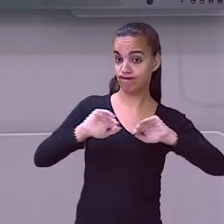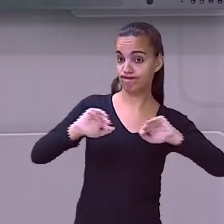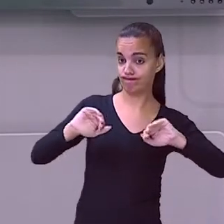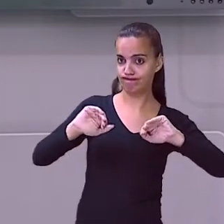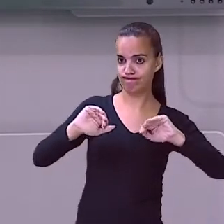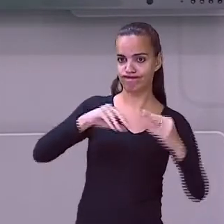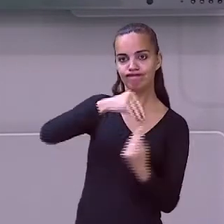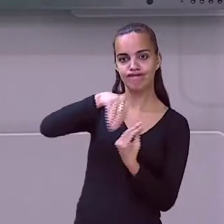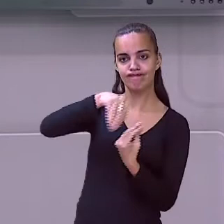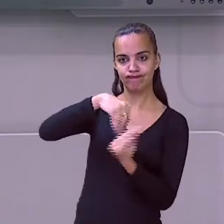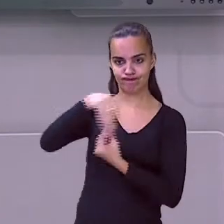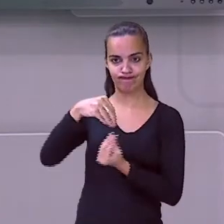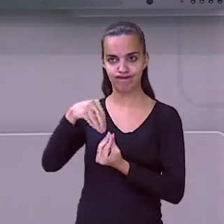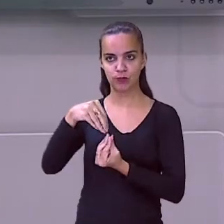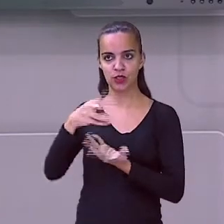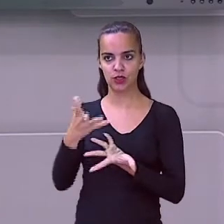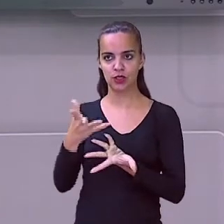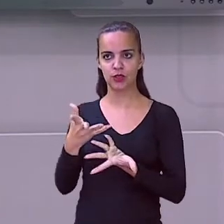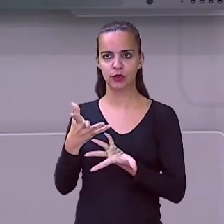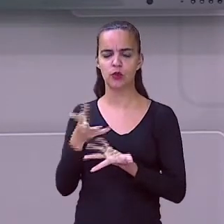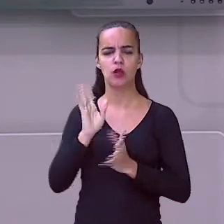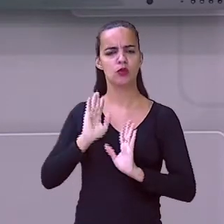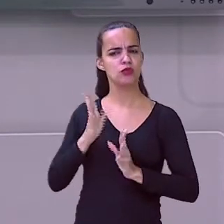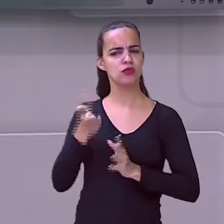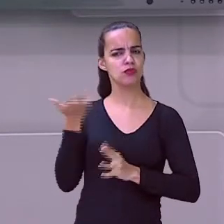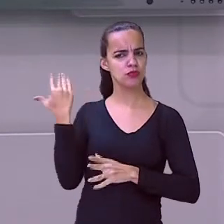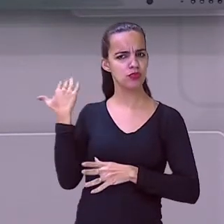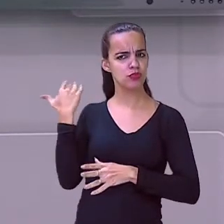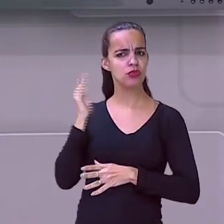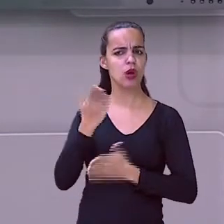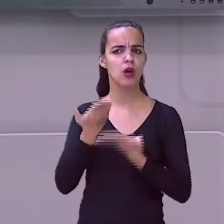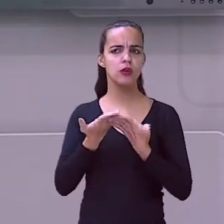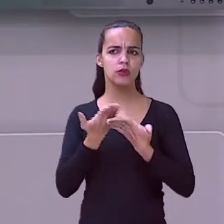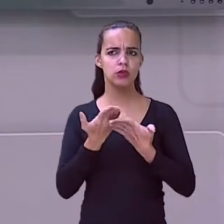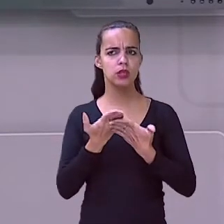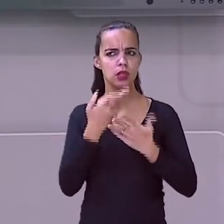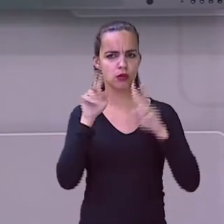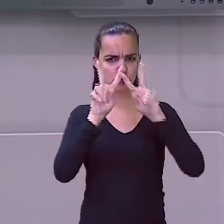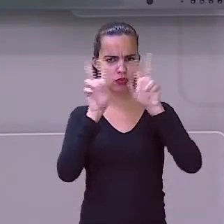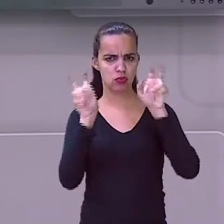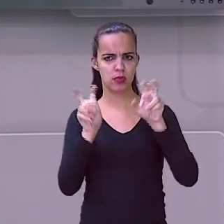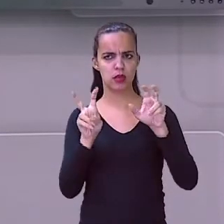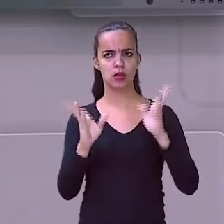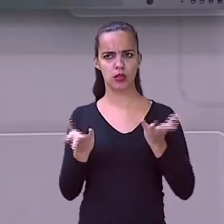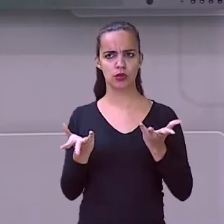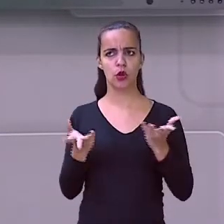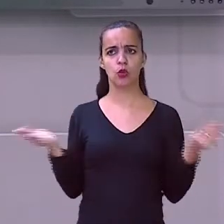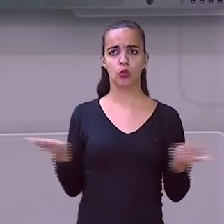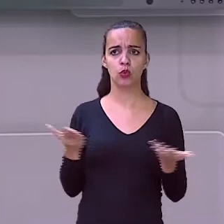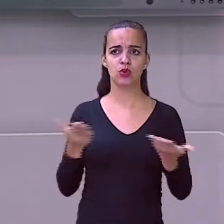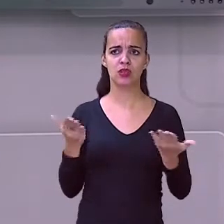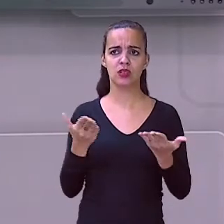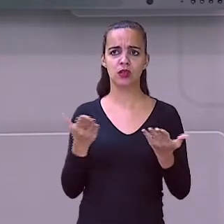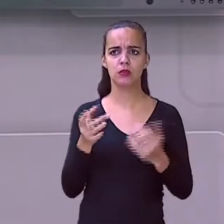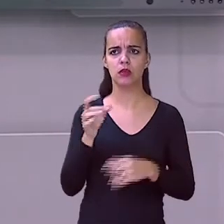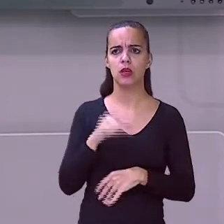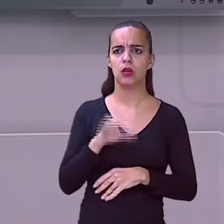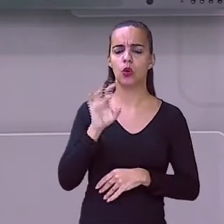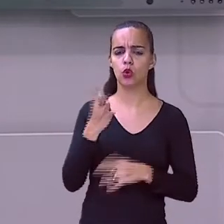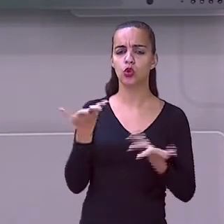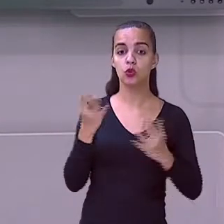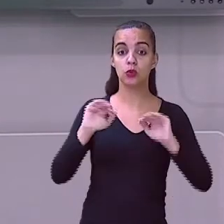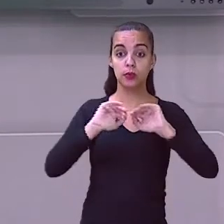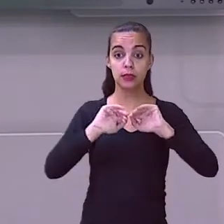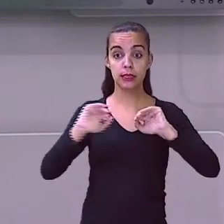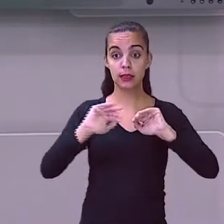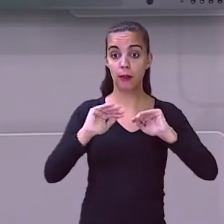de mistura. Nós já estudamos sobre mistura, está lembrando? Então hoje nós vamos separar